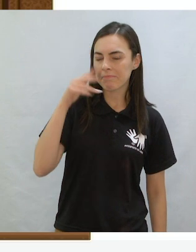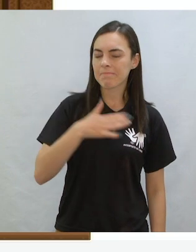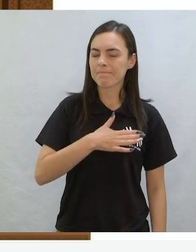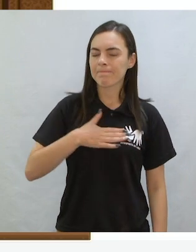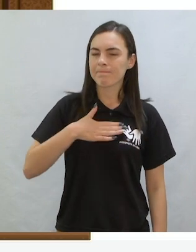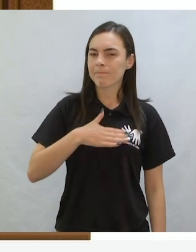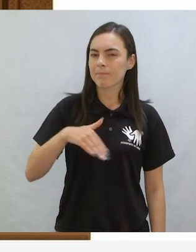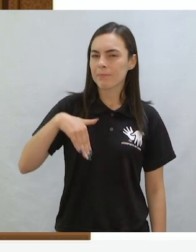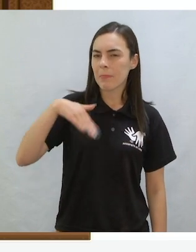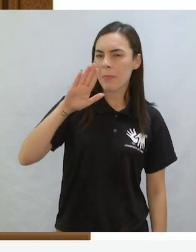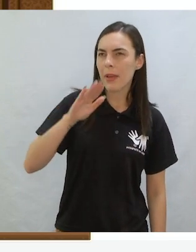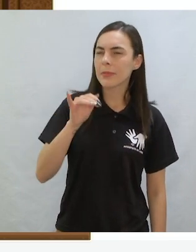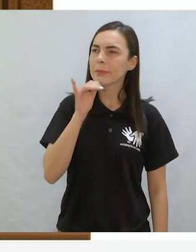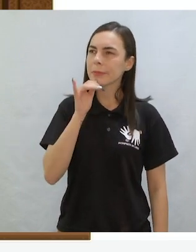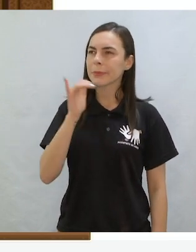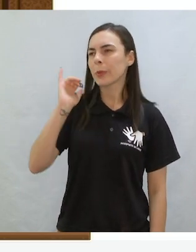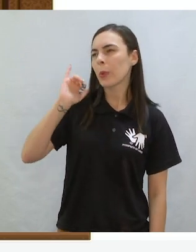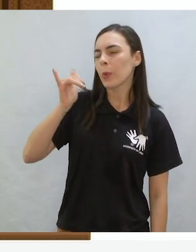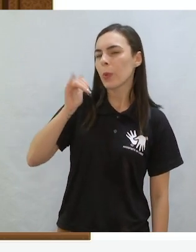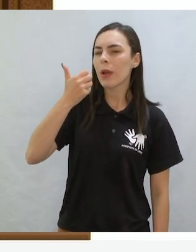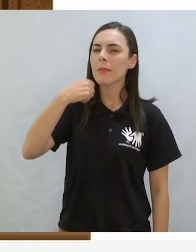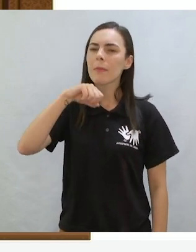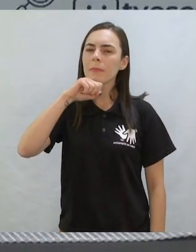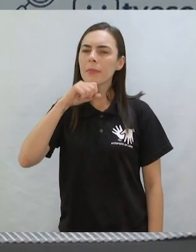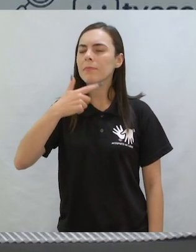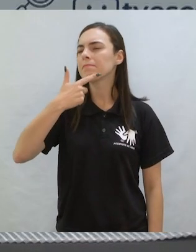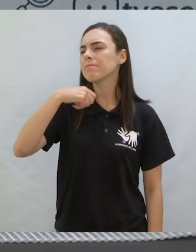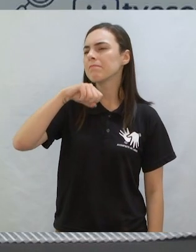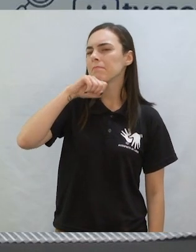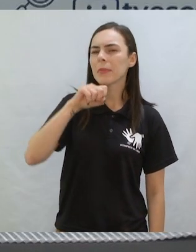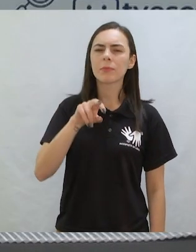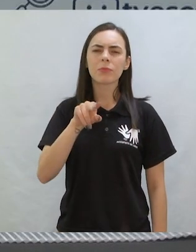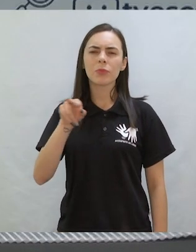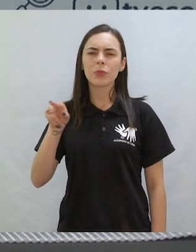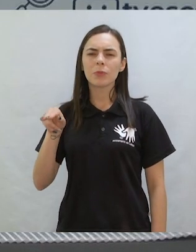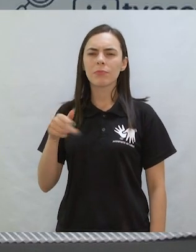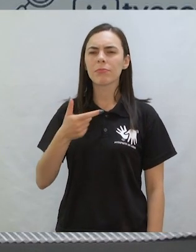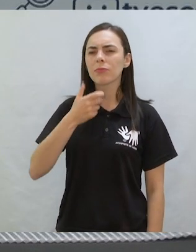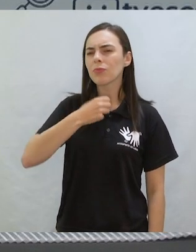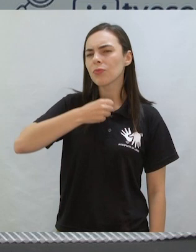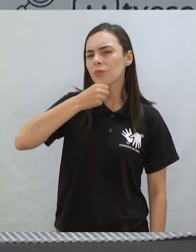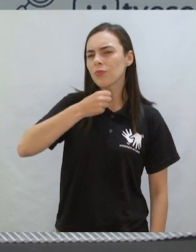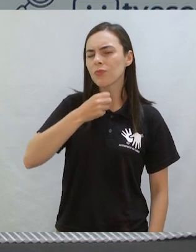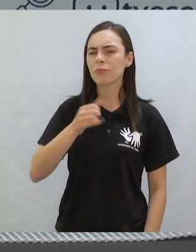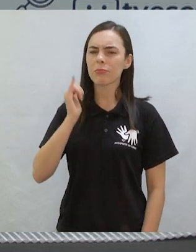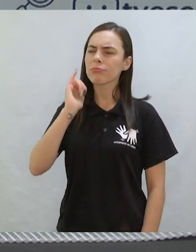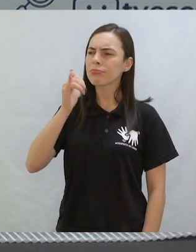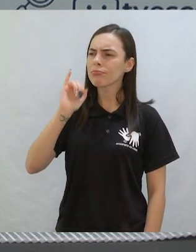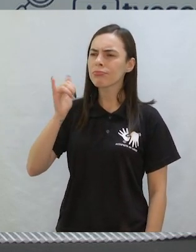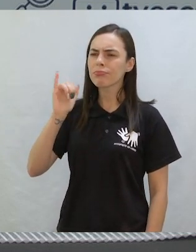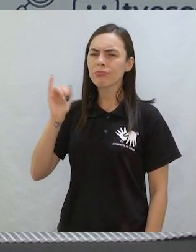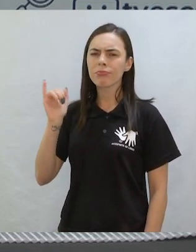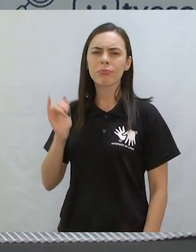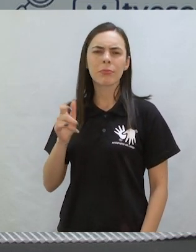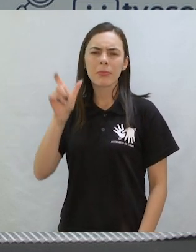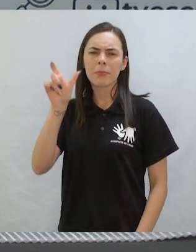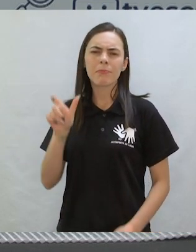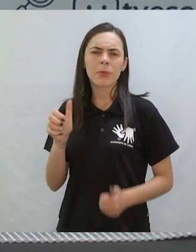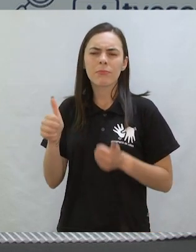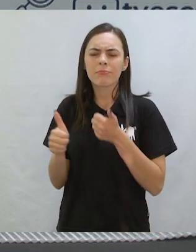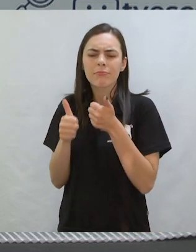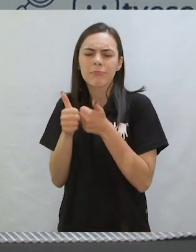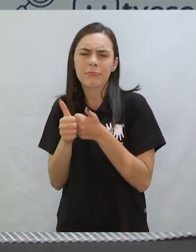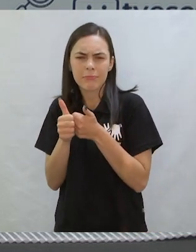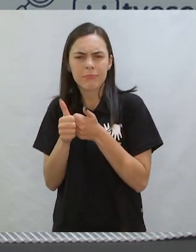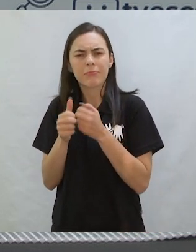que é a história que você mais gosta. Conte para sua mãe, para o seu pai, para os seus irmãos, para os seus avós, ok?